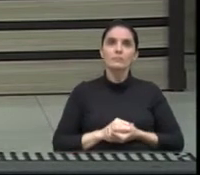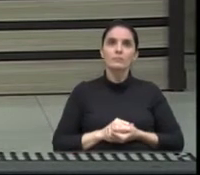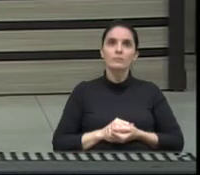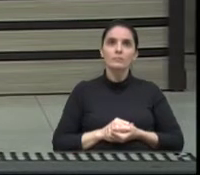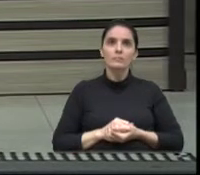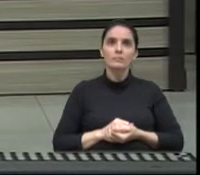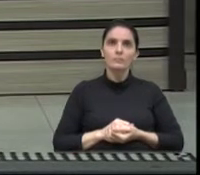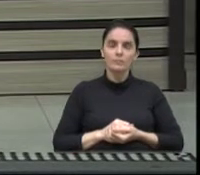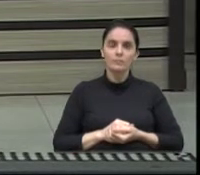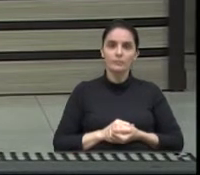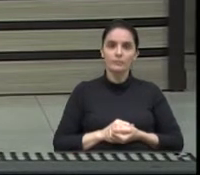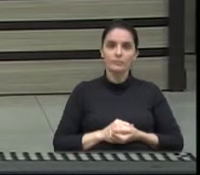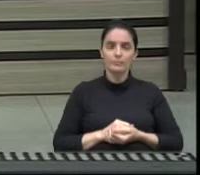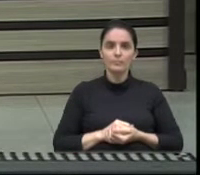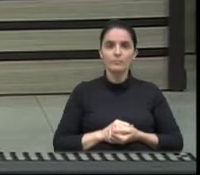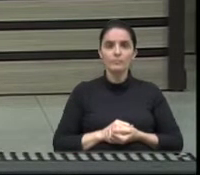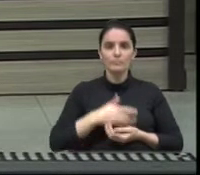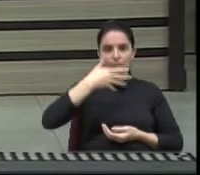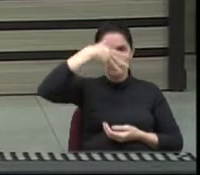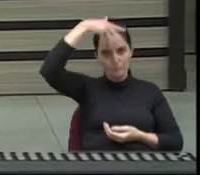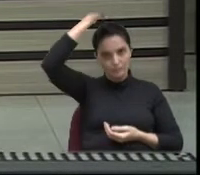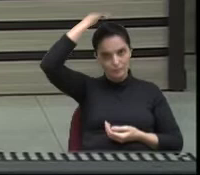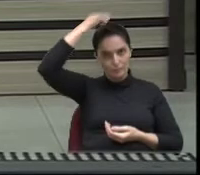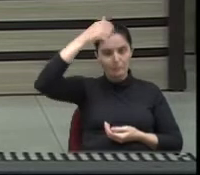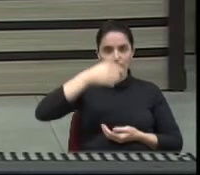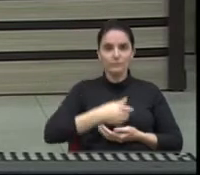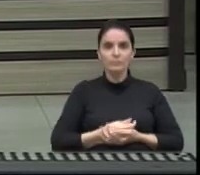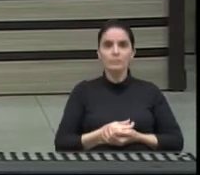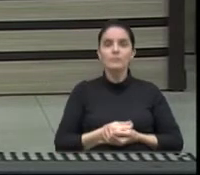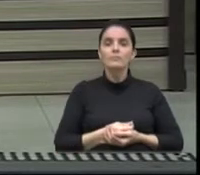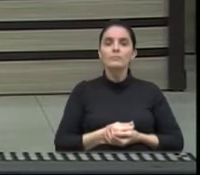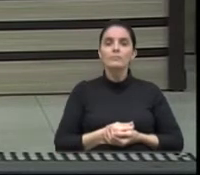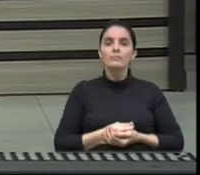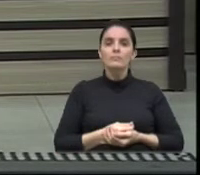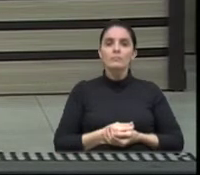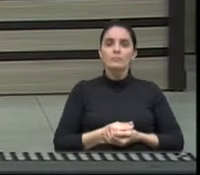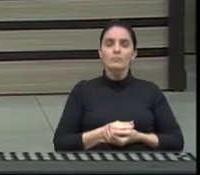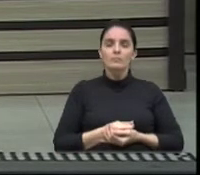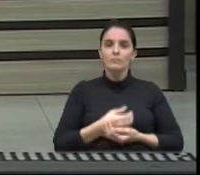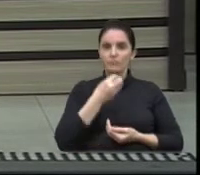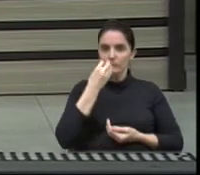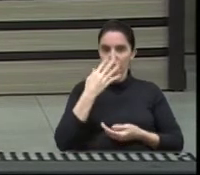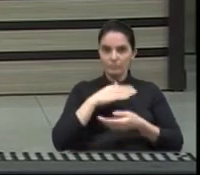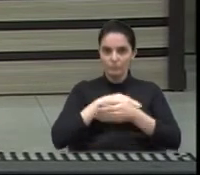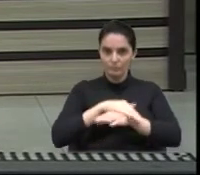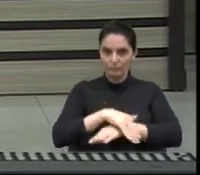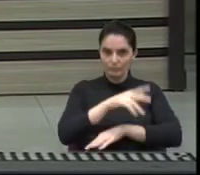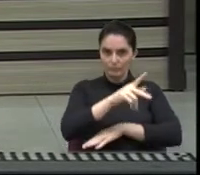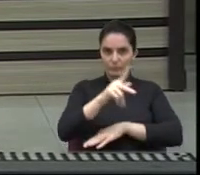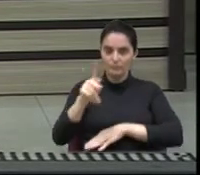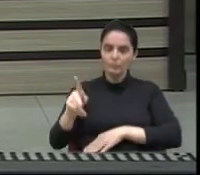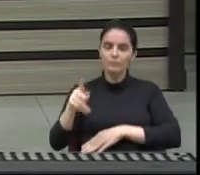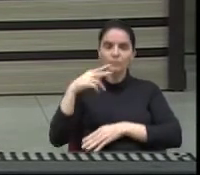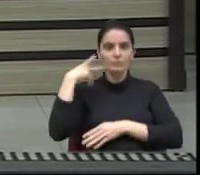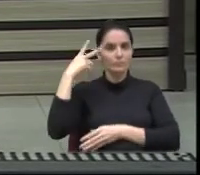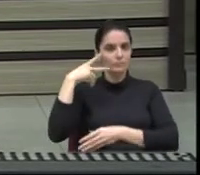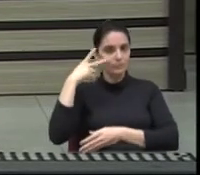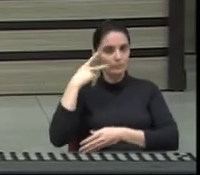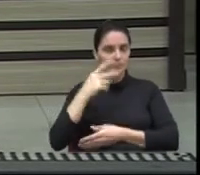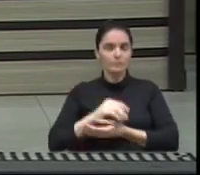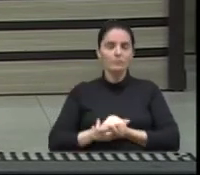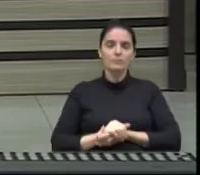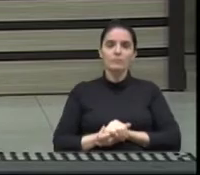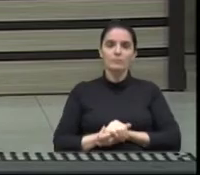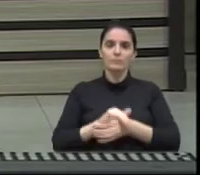vai discutir vereador Antônio Franco de Moraes. Toninho Franco. Boa noite, senhor presidente, nobres colegas,